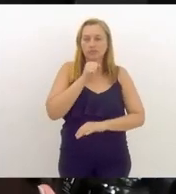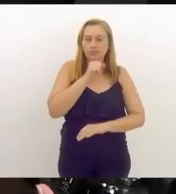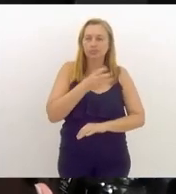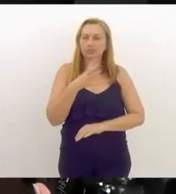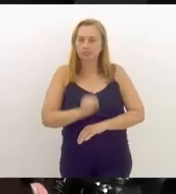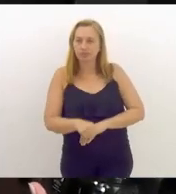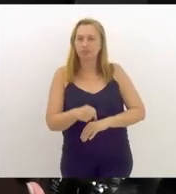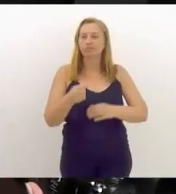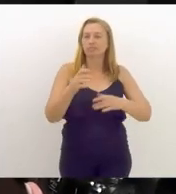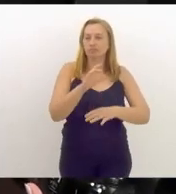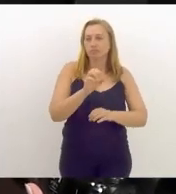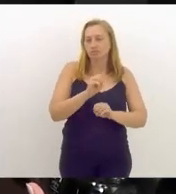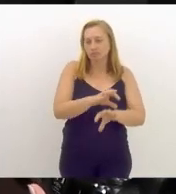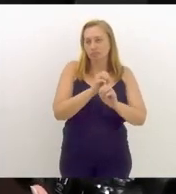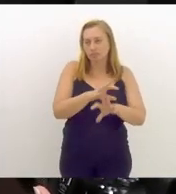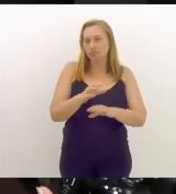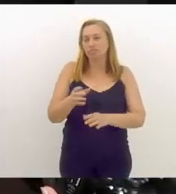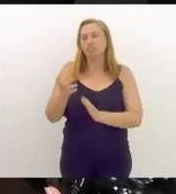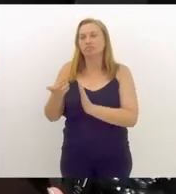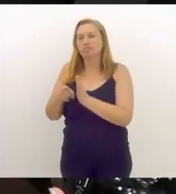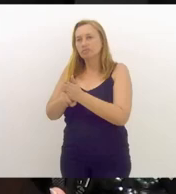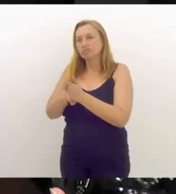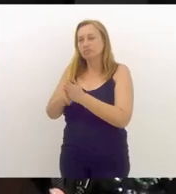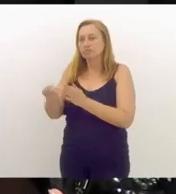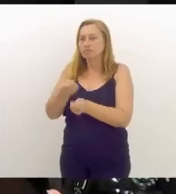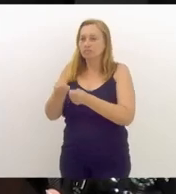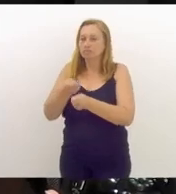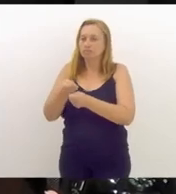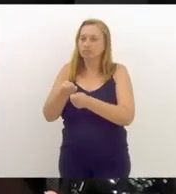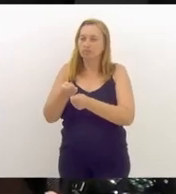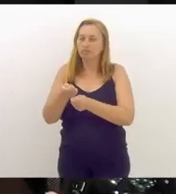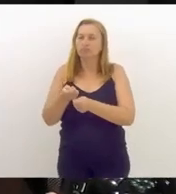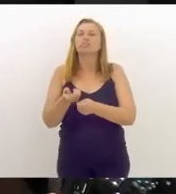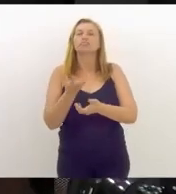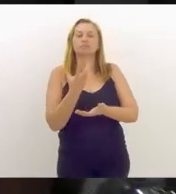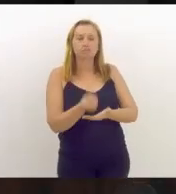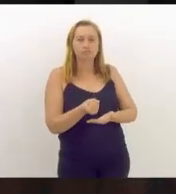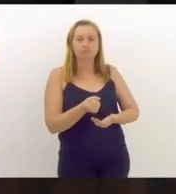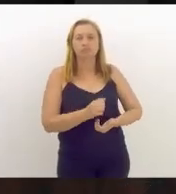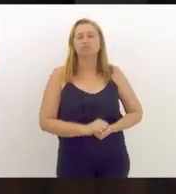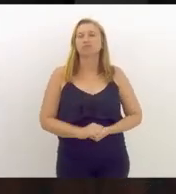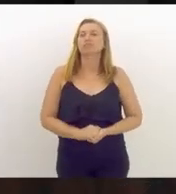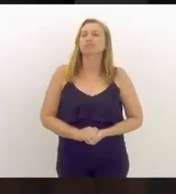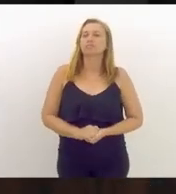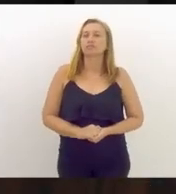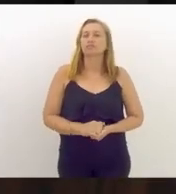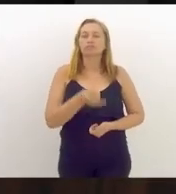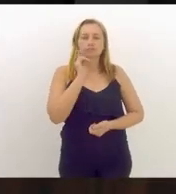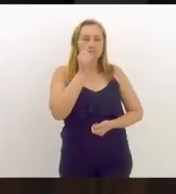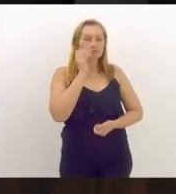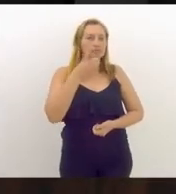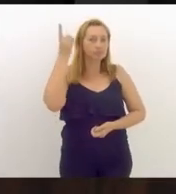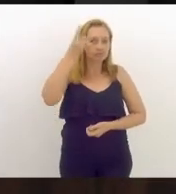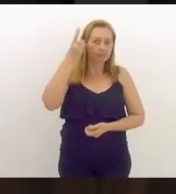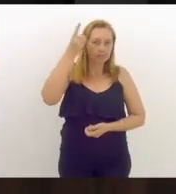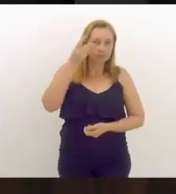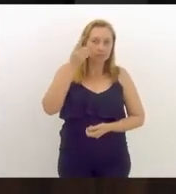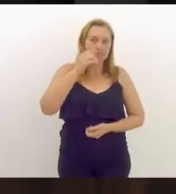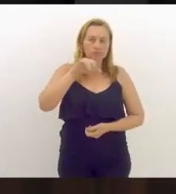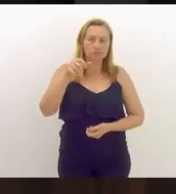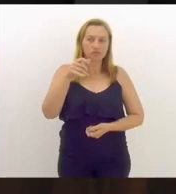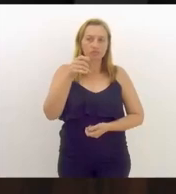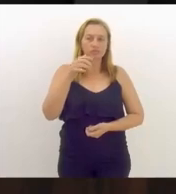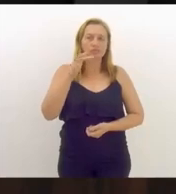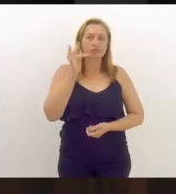de educação favorável de orçamento Finanças fiscalização financeira e controle favorável relatores deputados Jorge Felipe